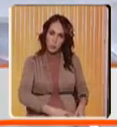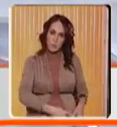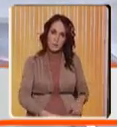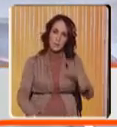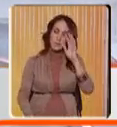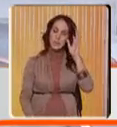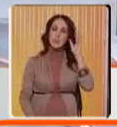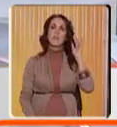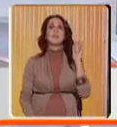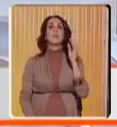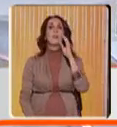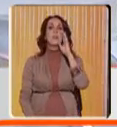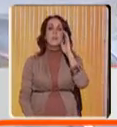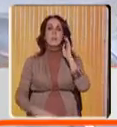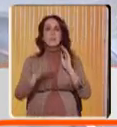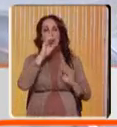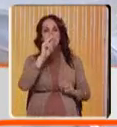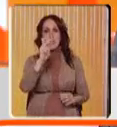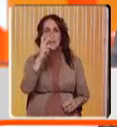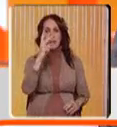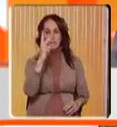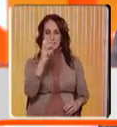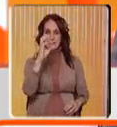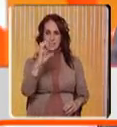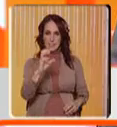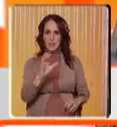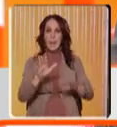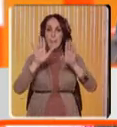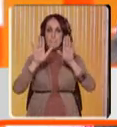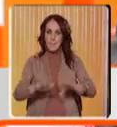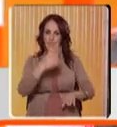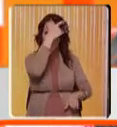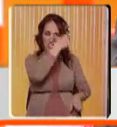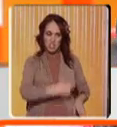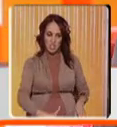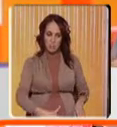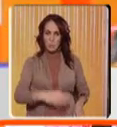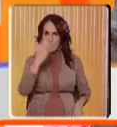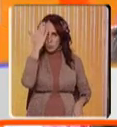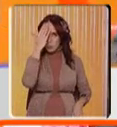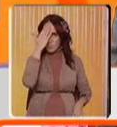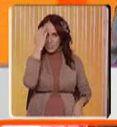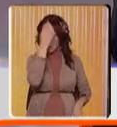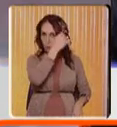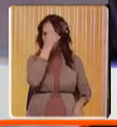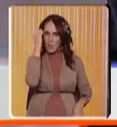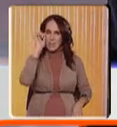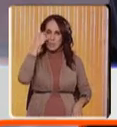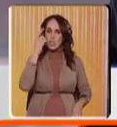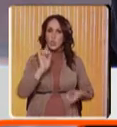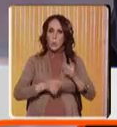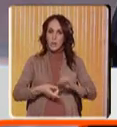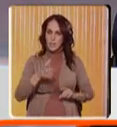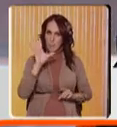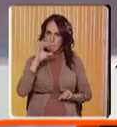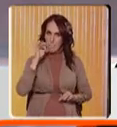Ora bem, Sr. Doutor, portanto, a pergunta é esta. Se tiver um AVC e ficar paralisado do lado esquerdo, qual o lado do cérebro que foi afetado? Eu não respondo